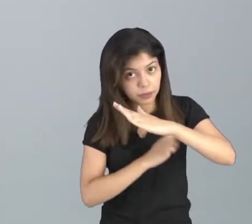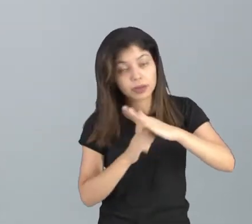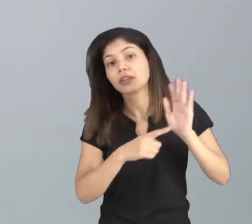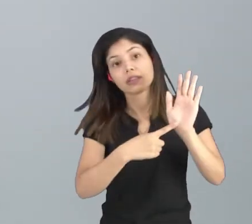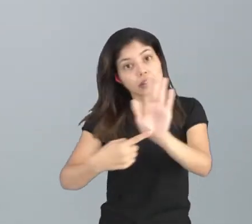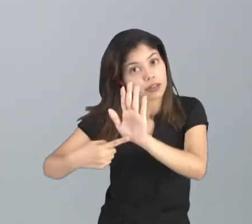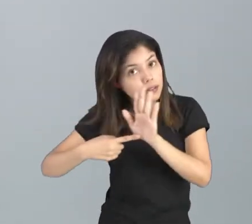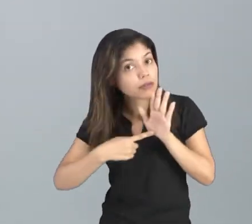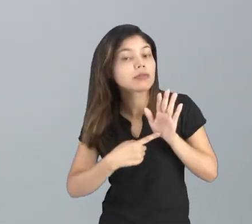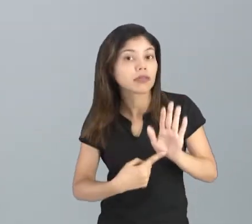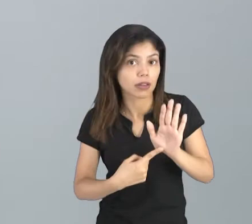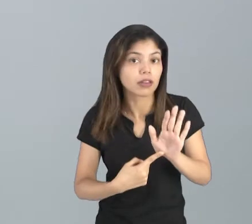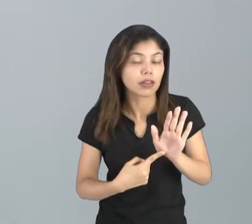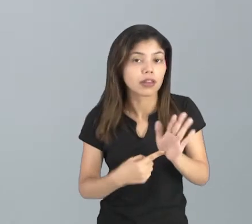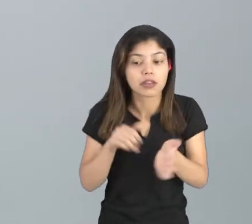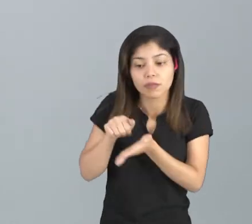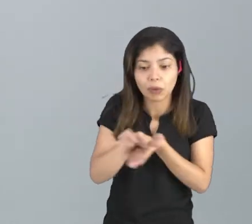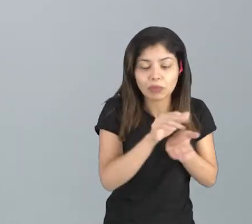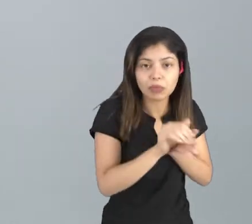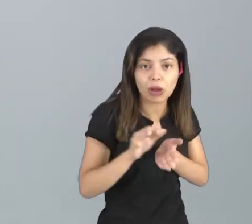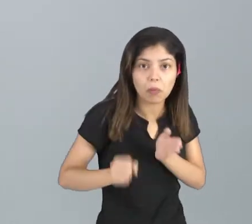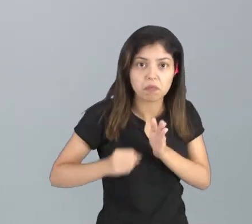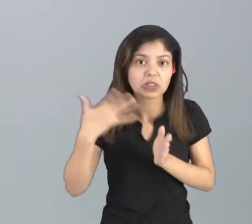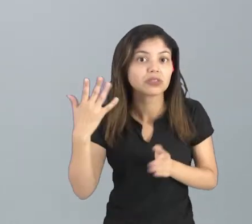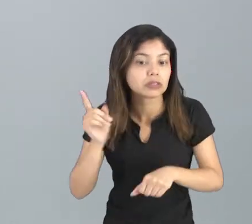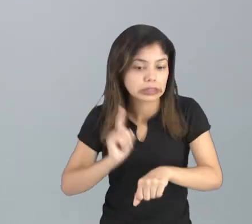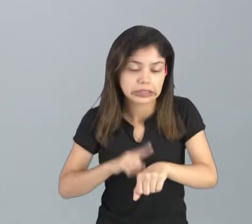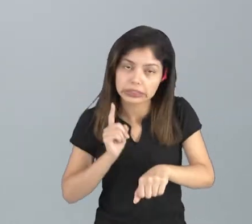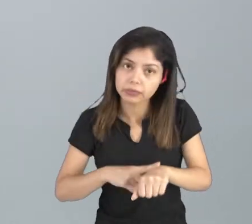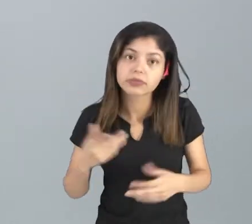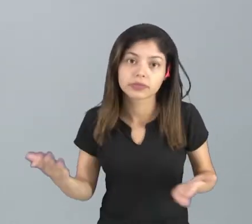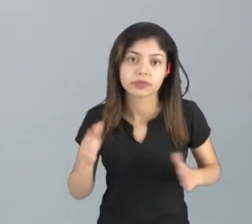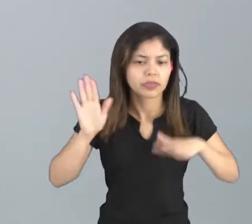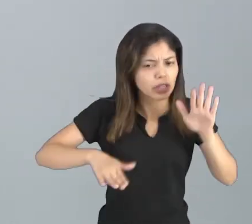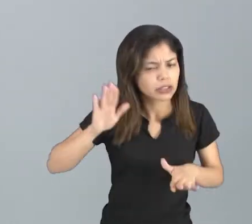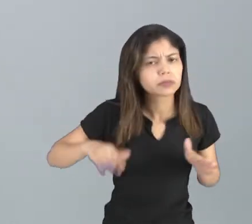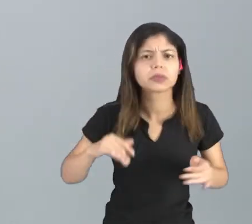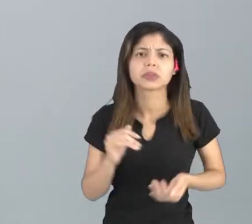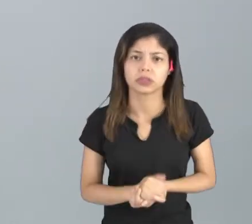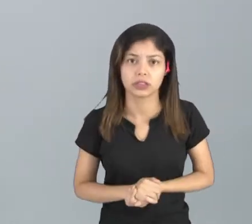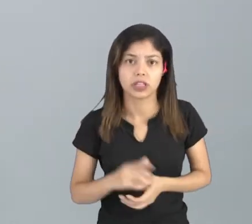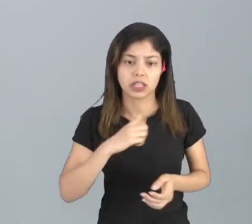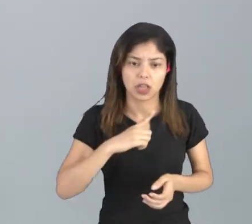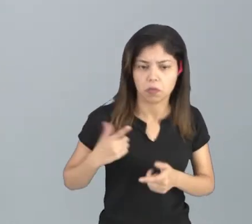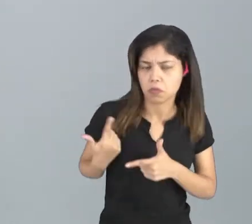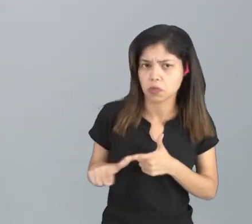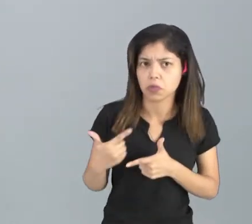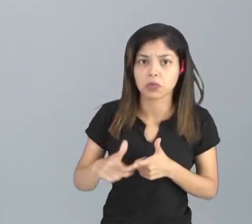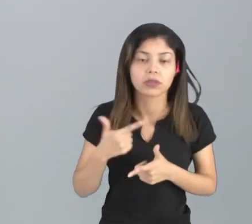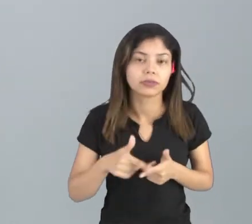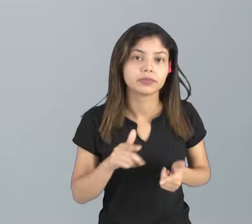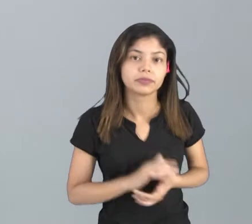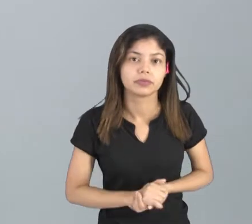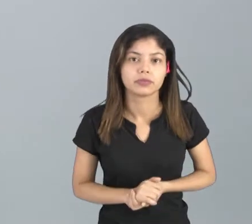mantêm esse material, esses rejeitos ali por muito tempo e às vezes inclusive causam